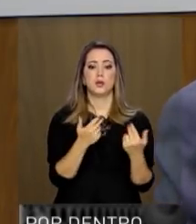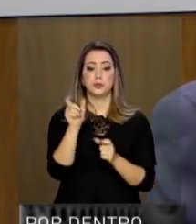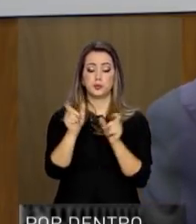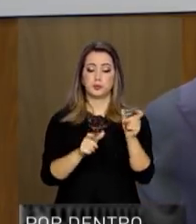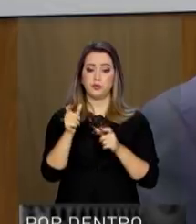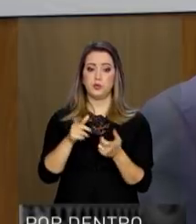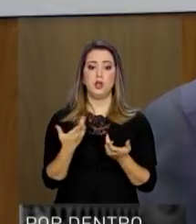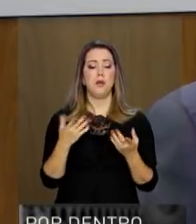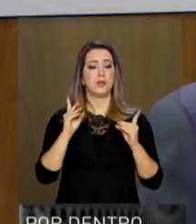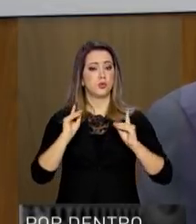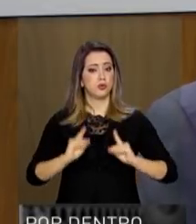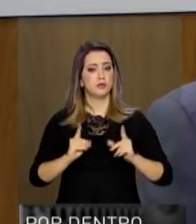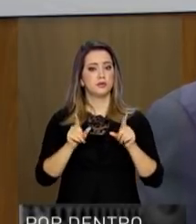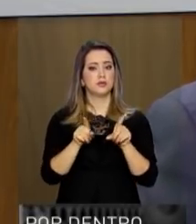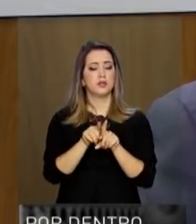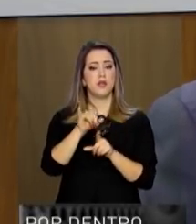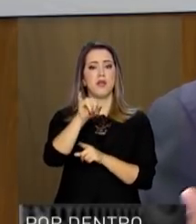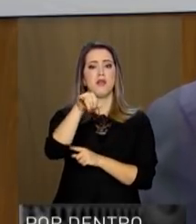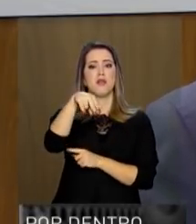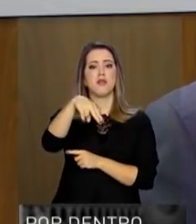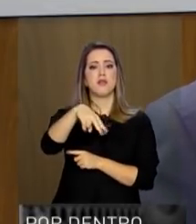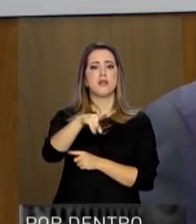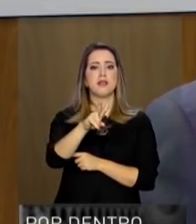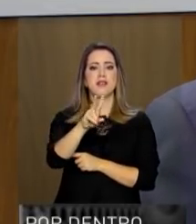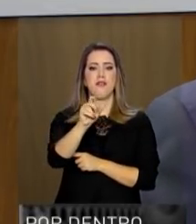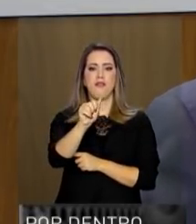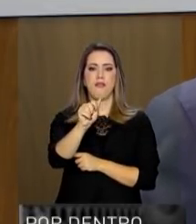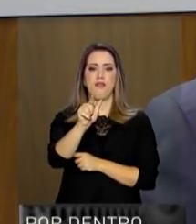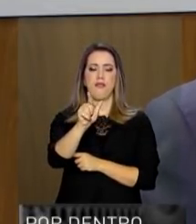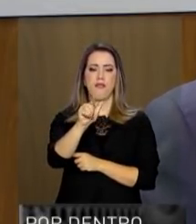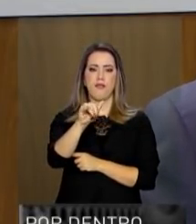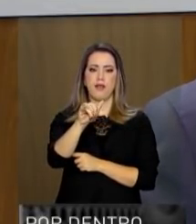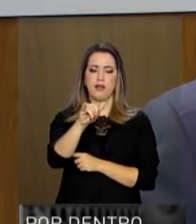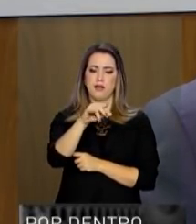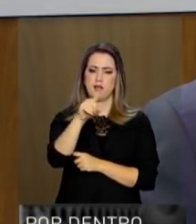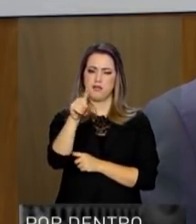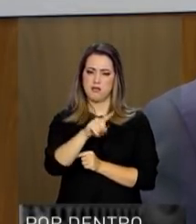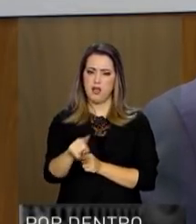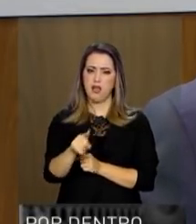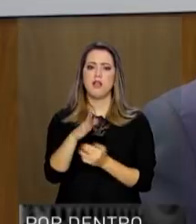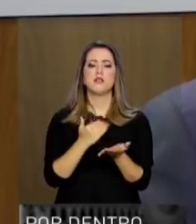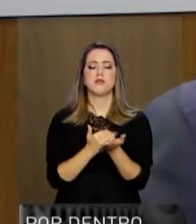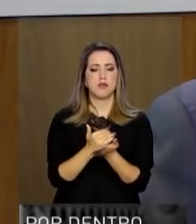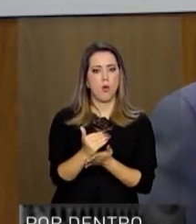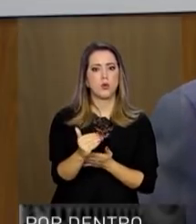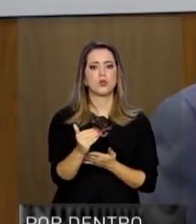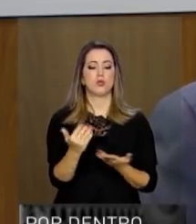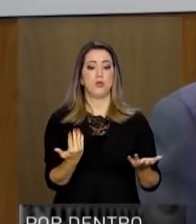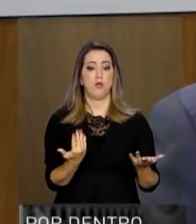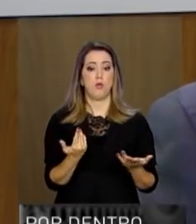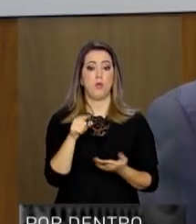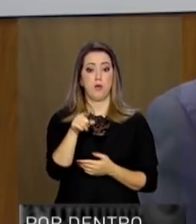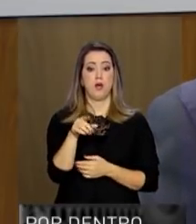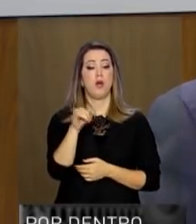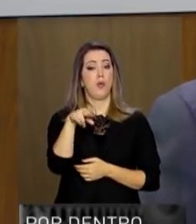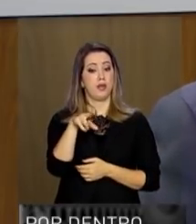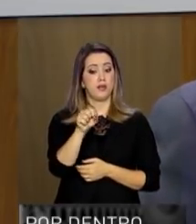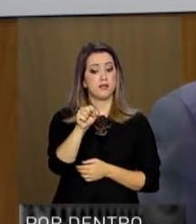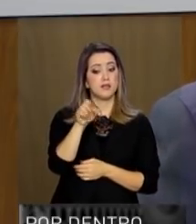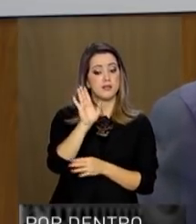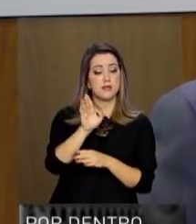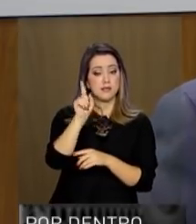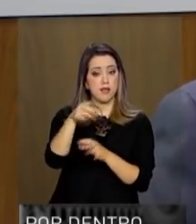por invalidez, permanece com sua invalidez, permanece com sua incapacidade, vai continuar recebendo benefício. A Previdência é para isso mesmo. O